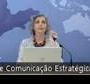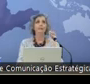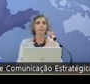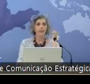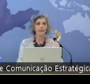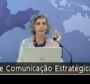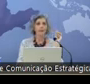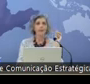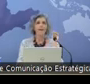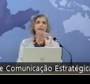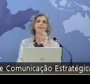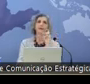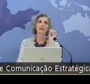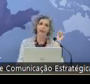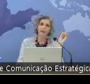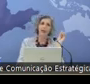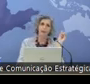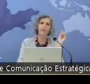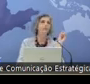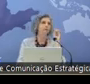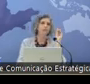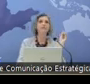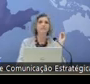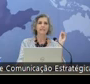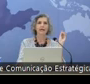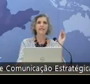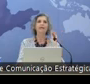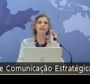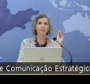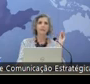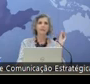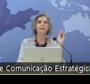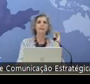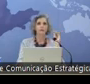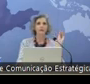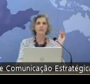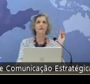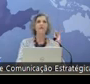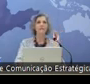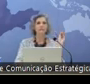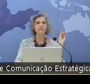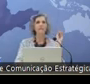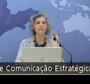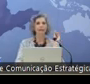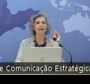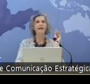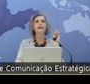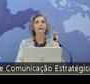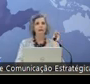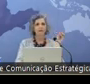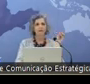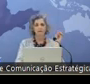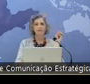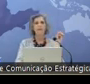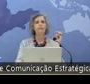para estas mulheres está aí Aí ele vai olhar onde no Sync aí ele vai fazer o monitoramento no cinto vai olhar quem são e vai trabalhar